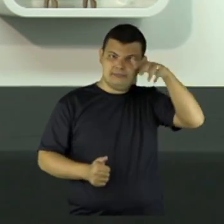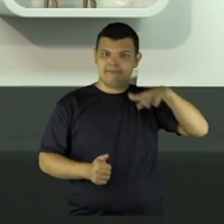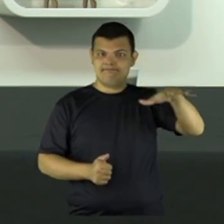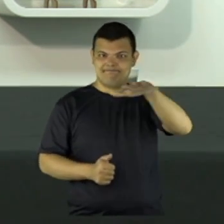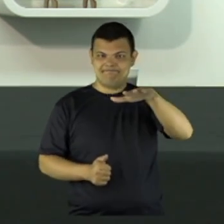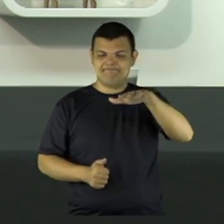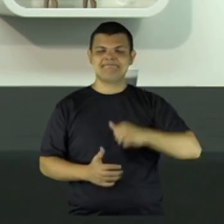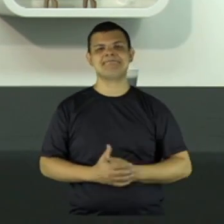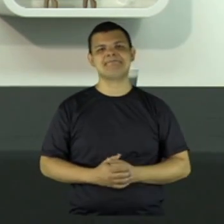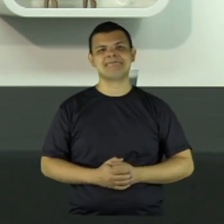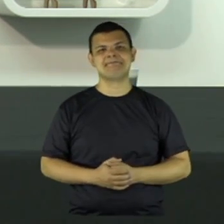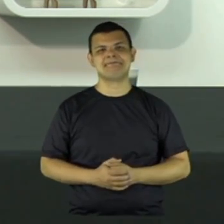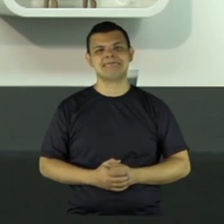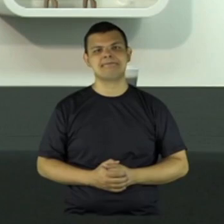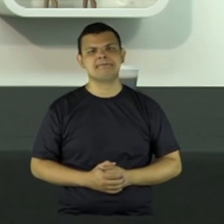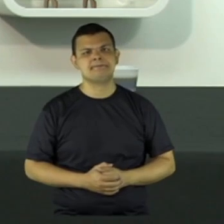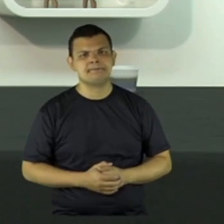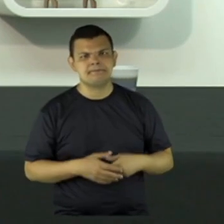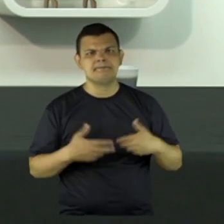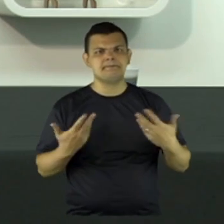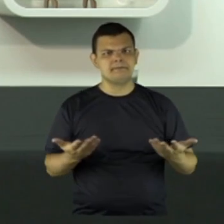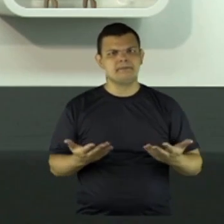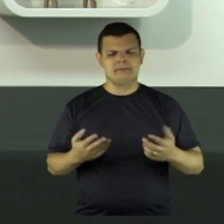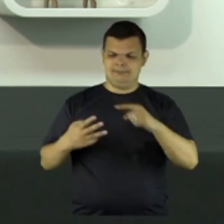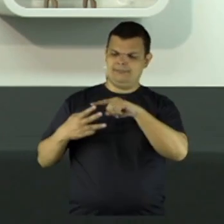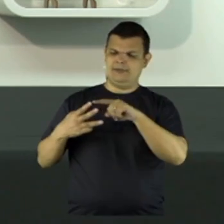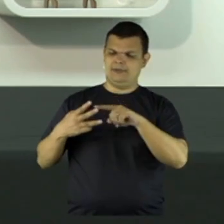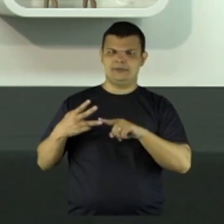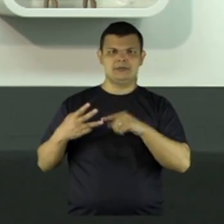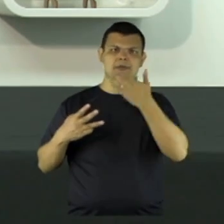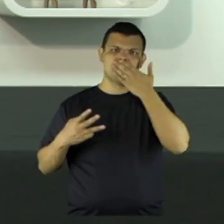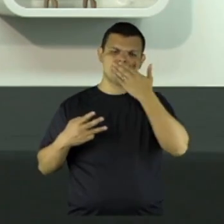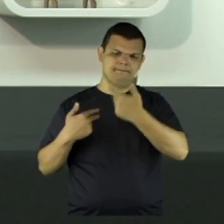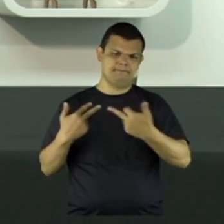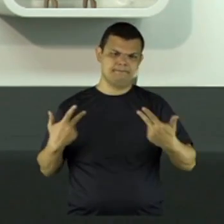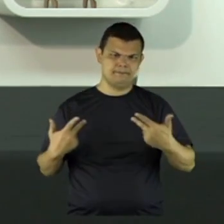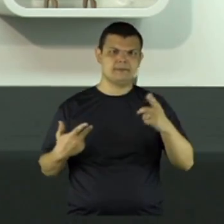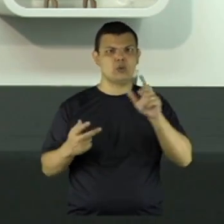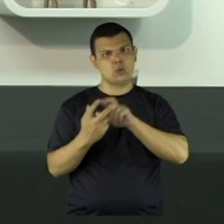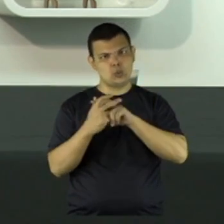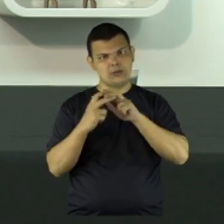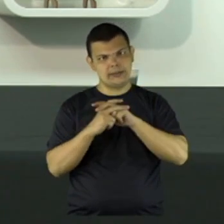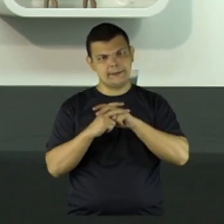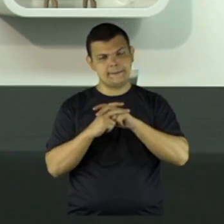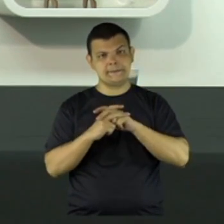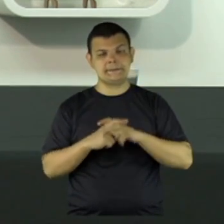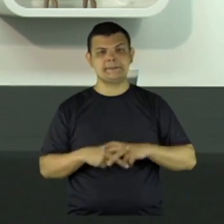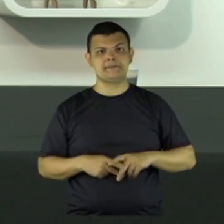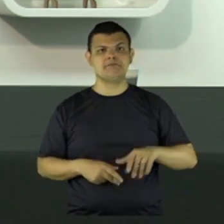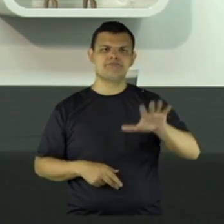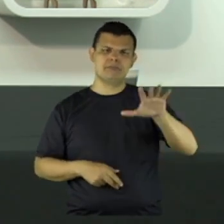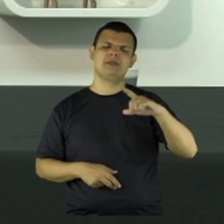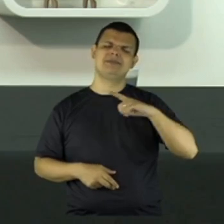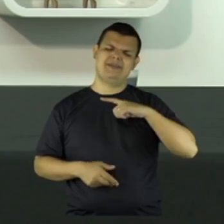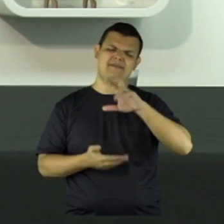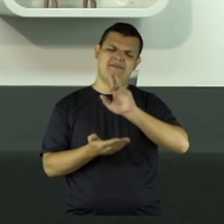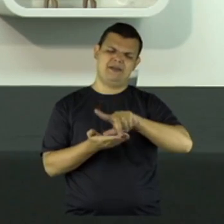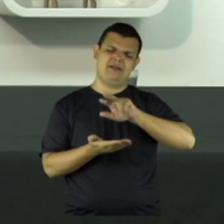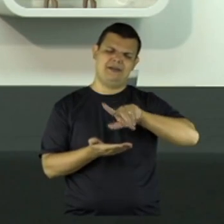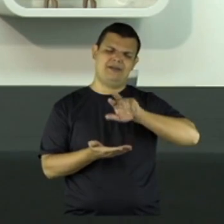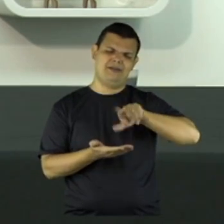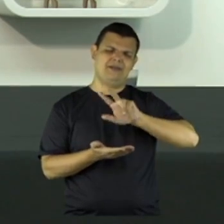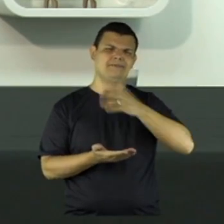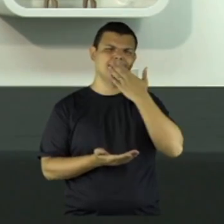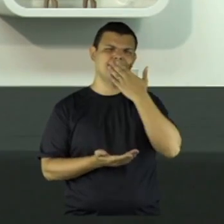certo? Então, esses são apenas 3 tipos de lutas, certo? Temos várias modalidades